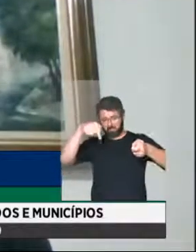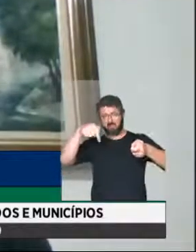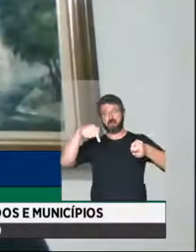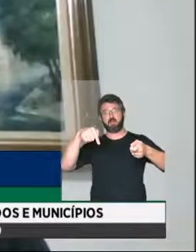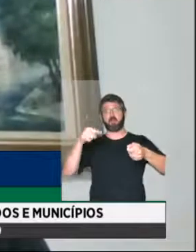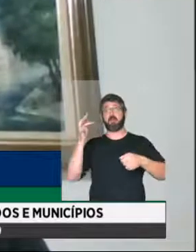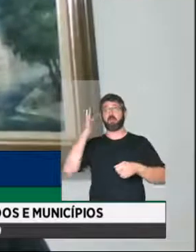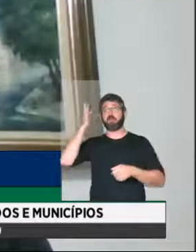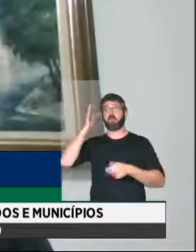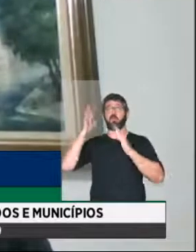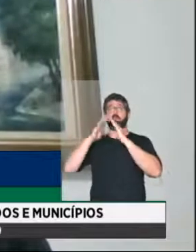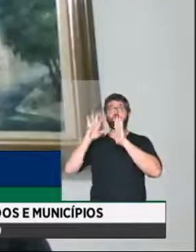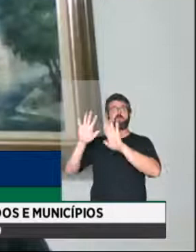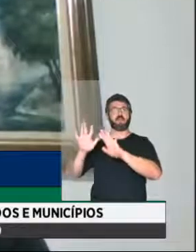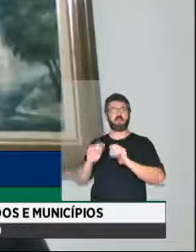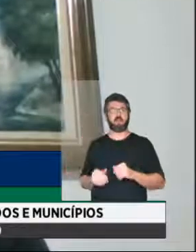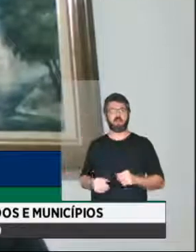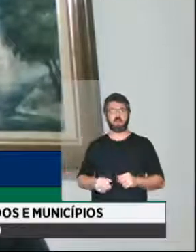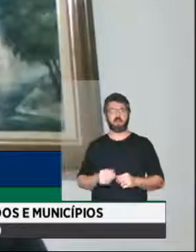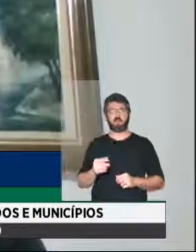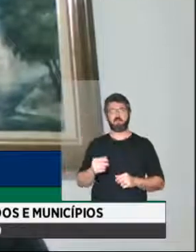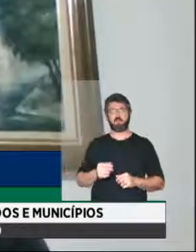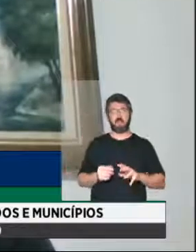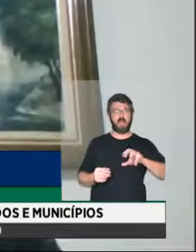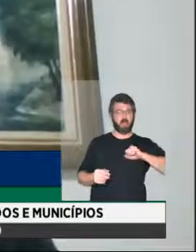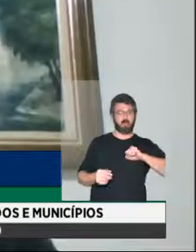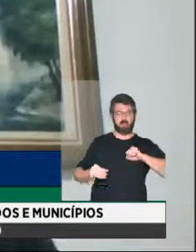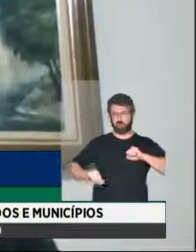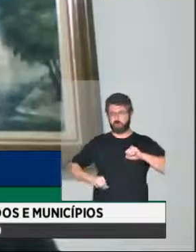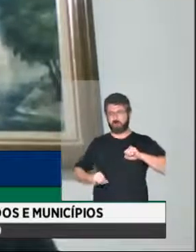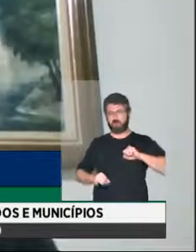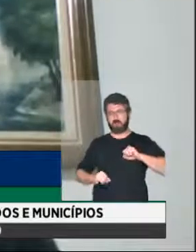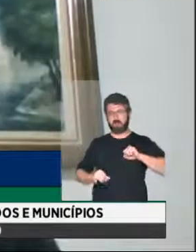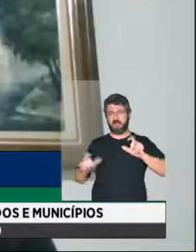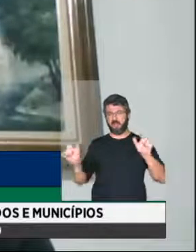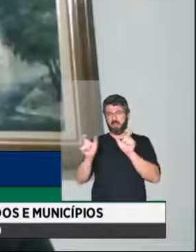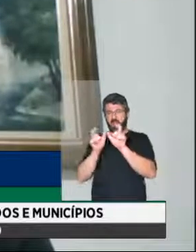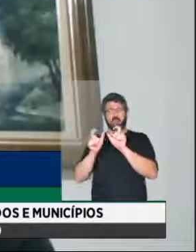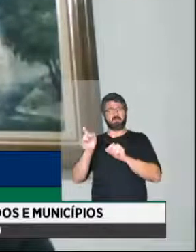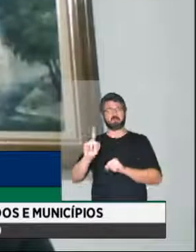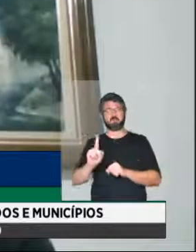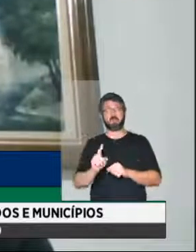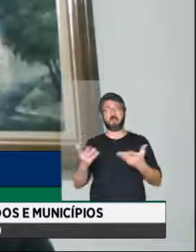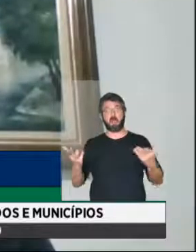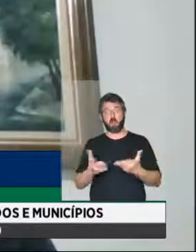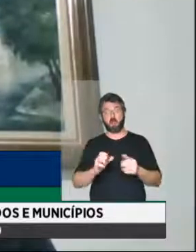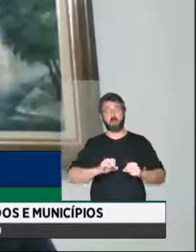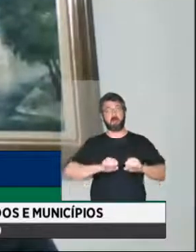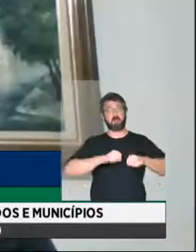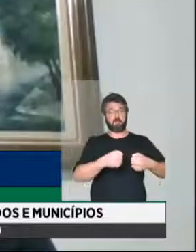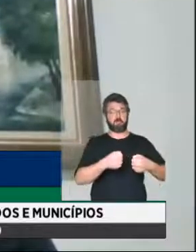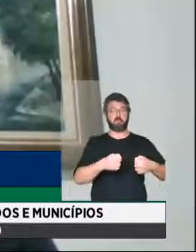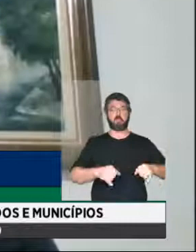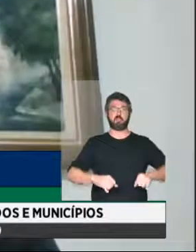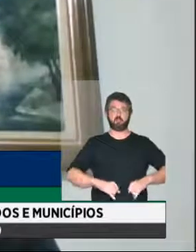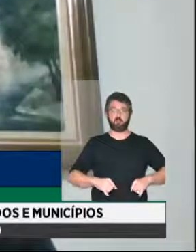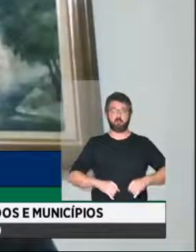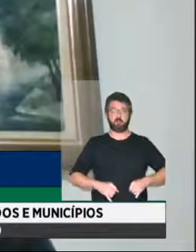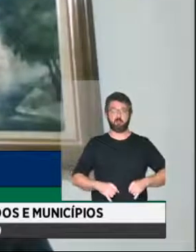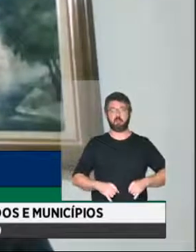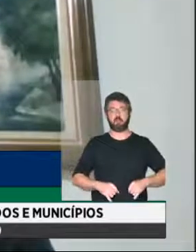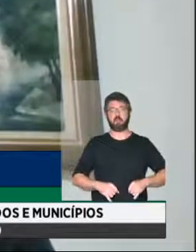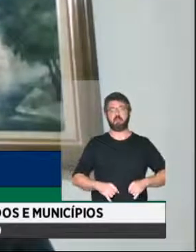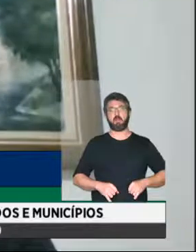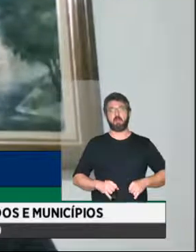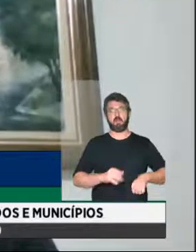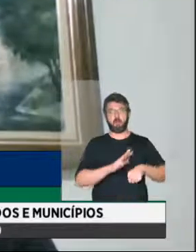na filosofia. Para que rimar amor e dor? Neste momento, ou se defende a dor, o sofrimento,